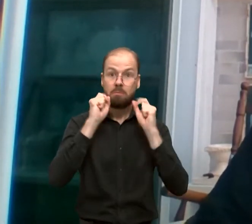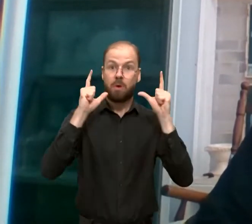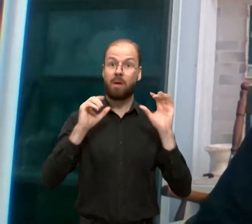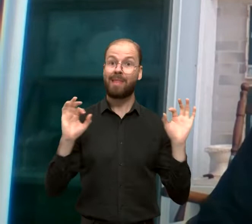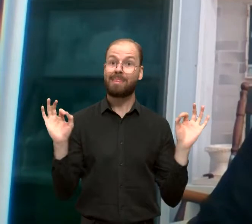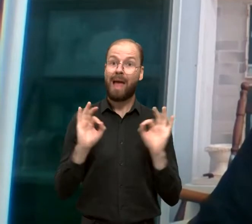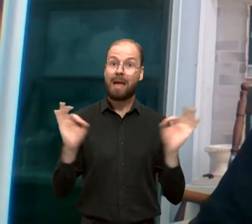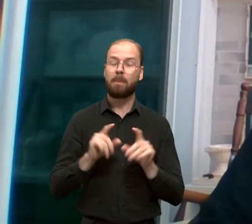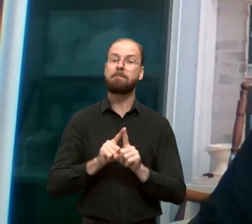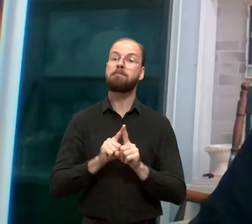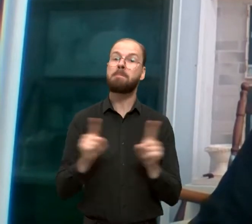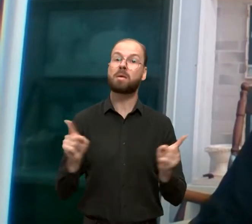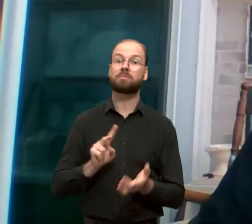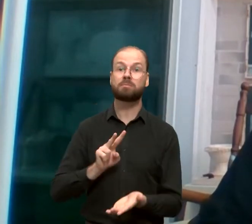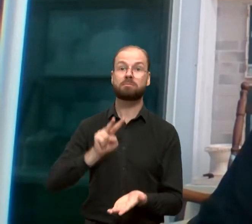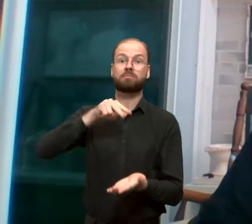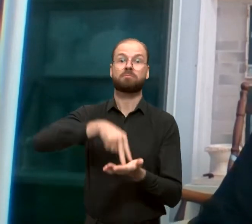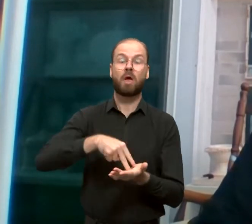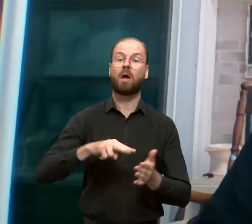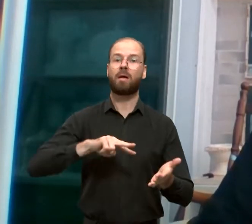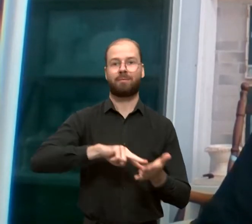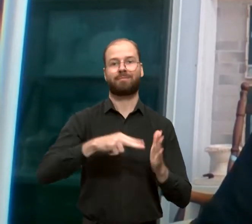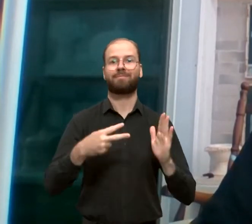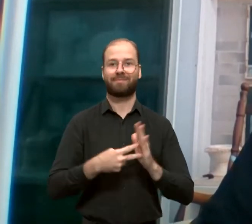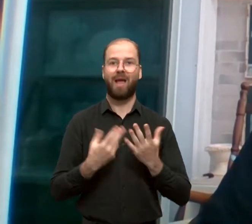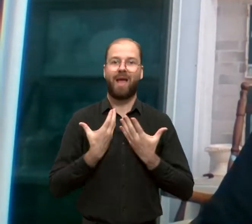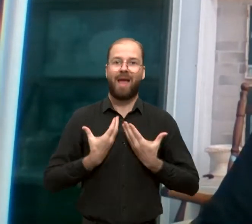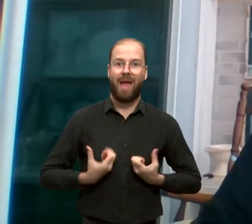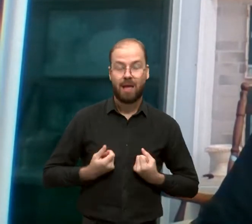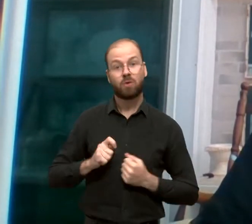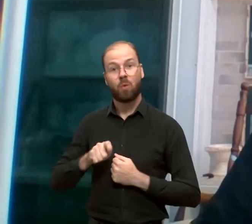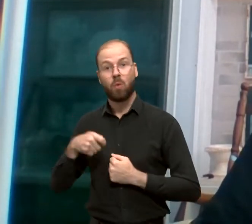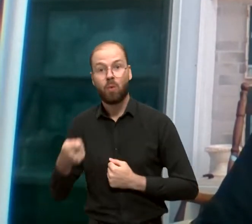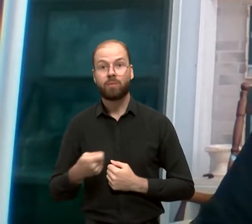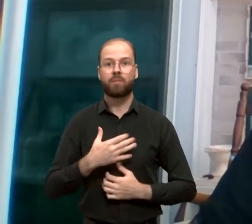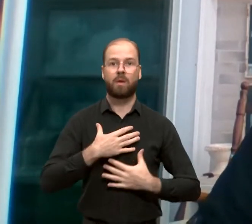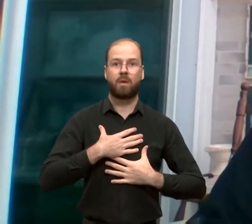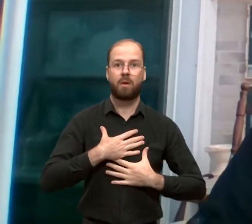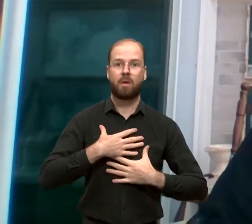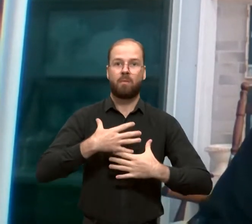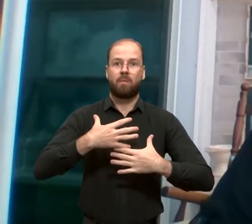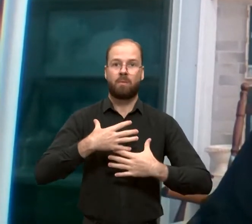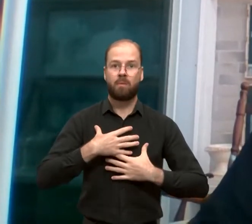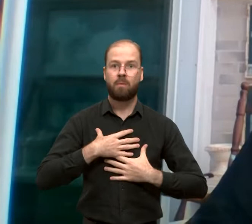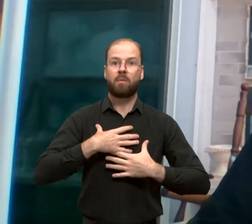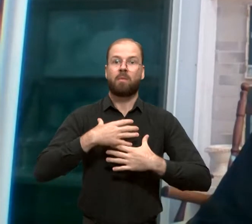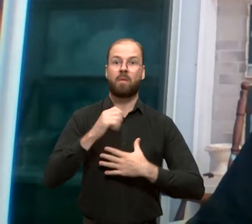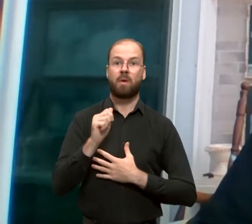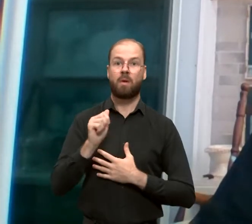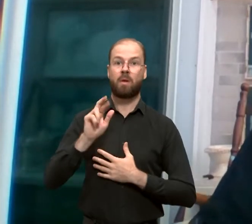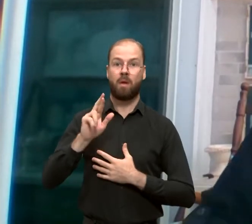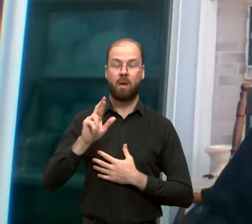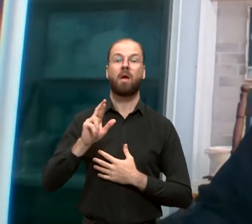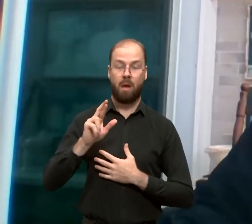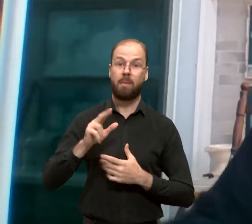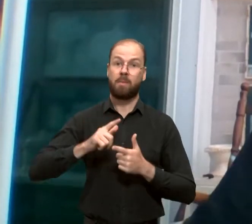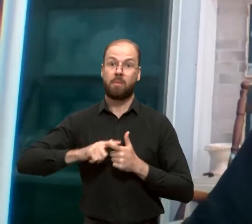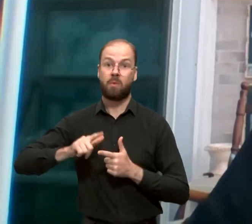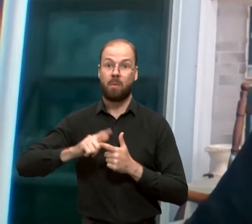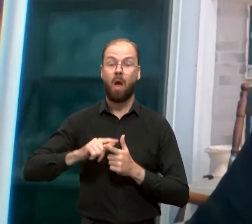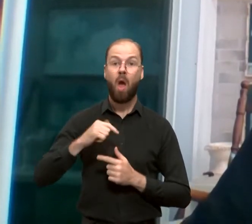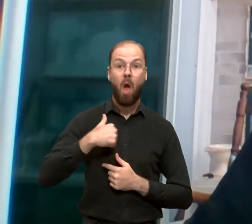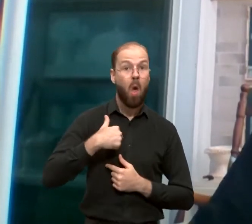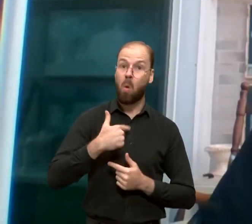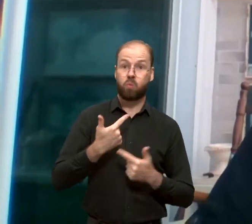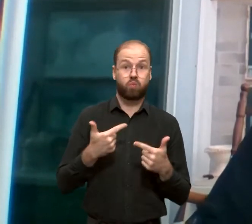muito prevalente que chama respiratório do sono, onde envolve ronco, apneia, em que a pessoa não tem insônia, ela